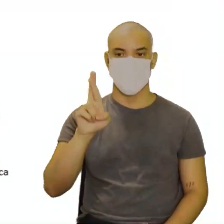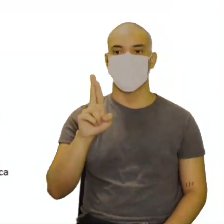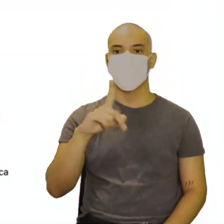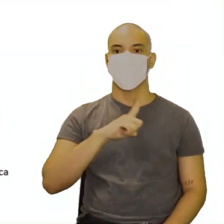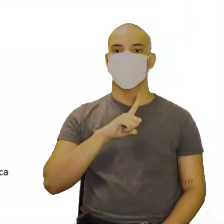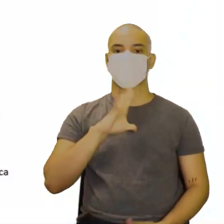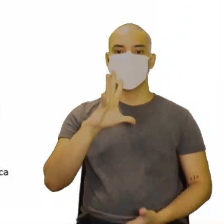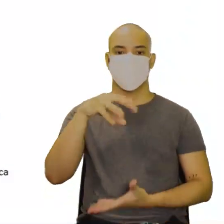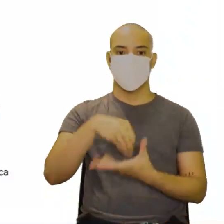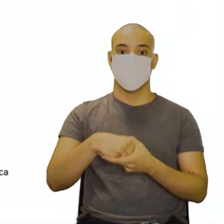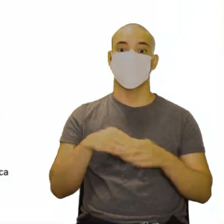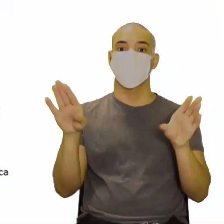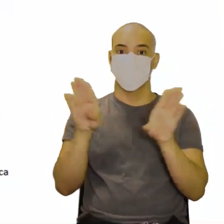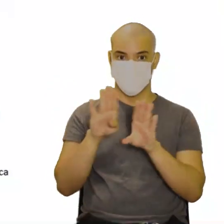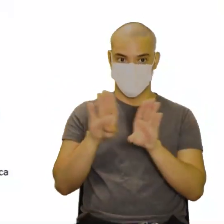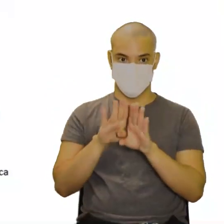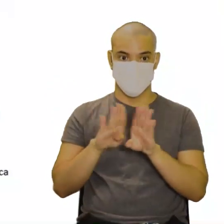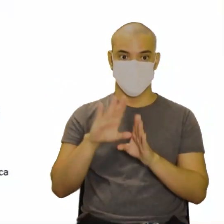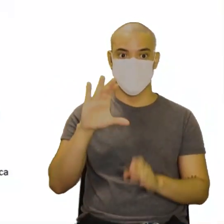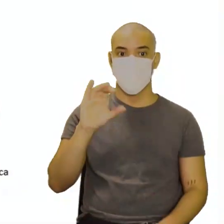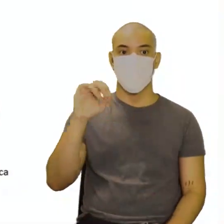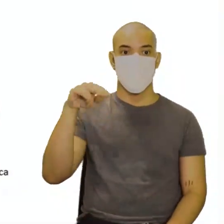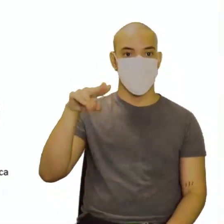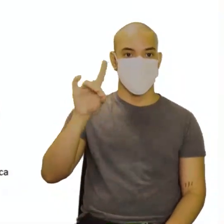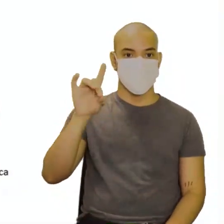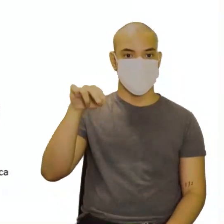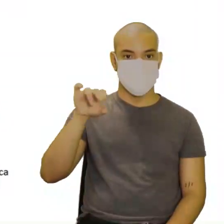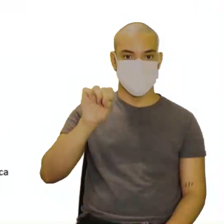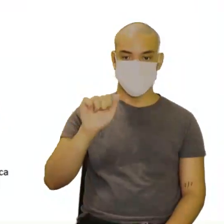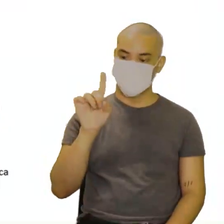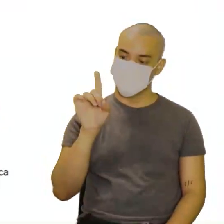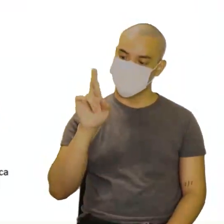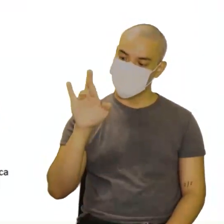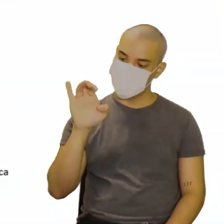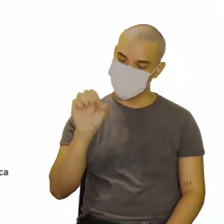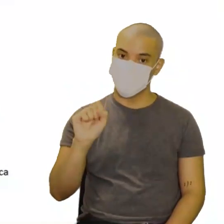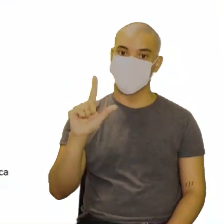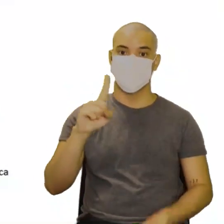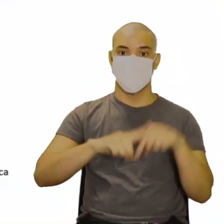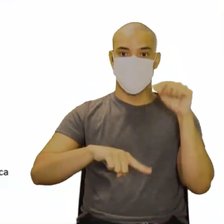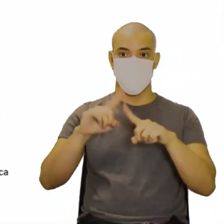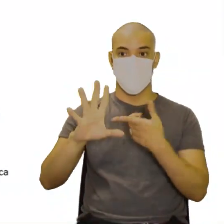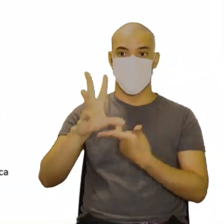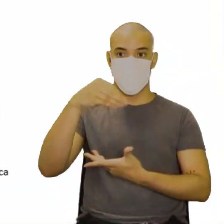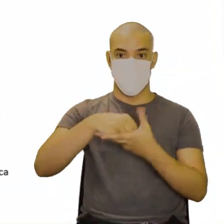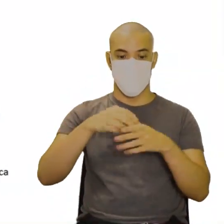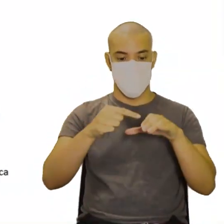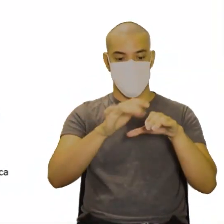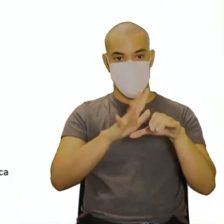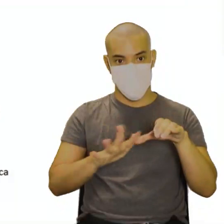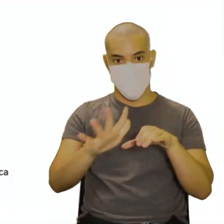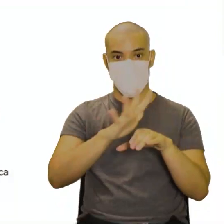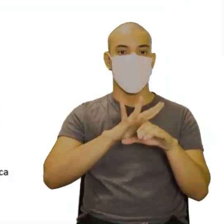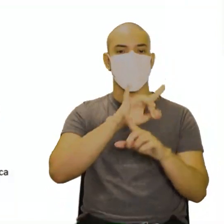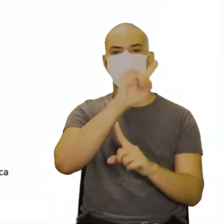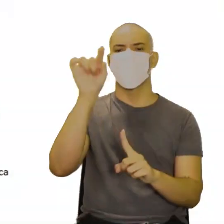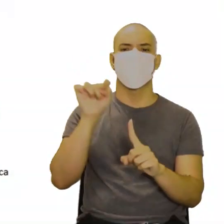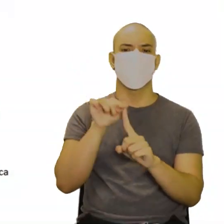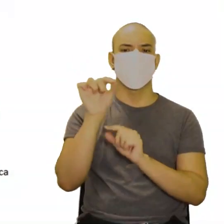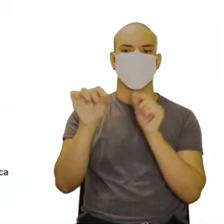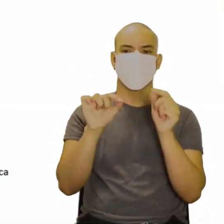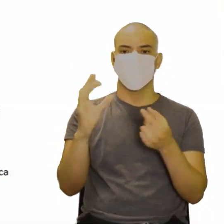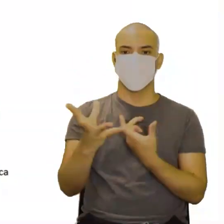capacitor, também chamado de condensador, são elementos de circuito elétrico cuja função